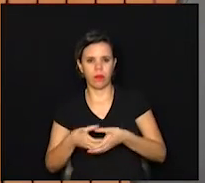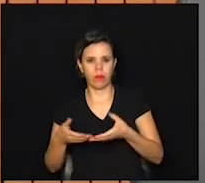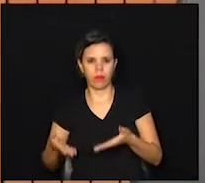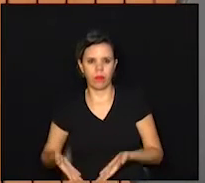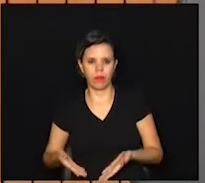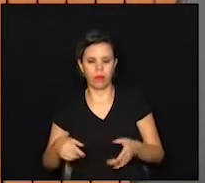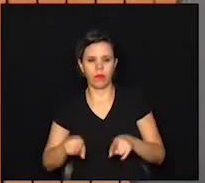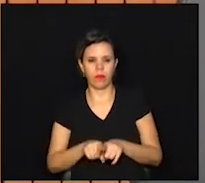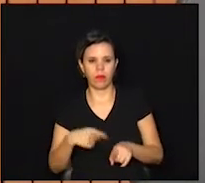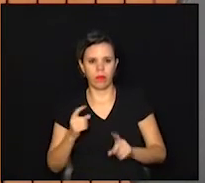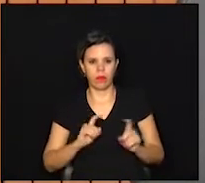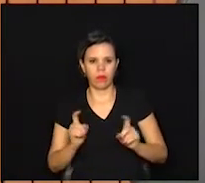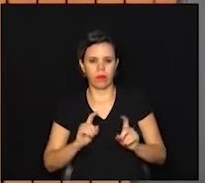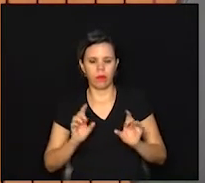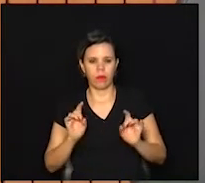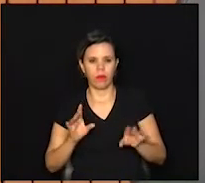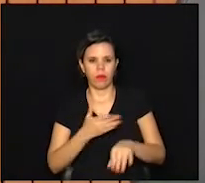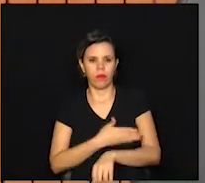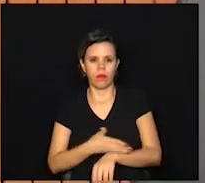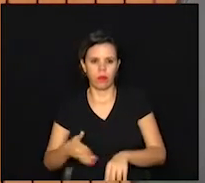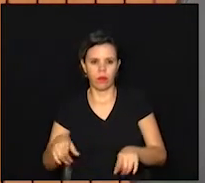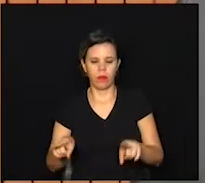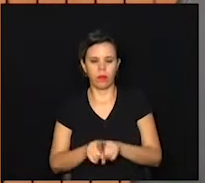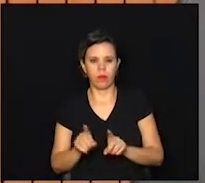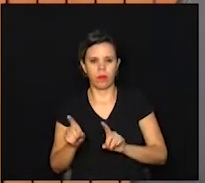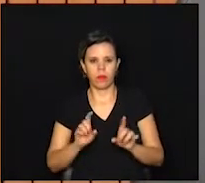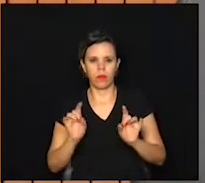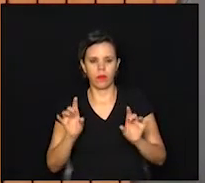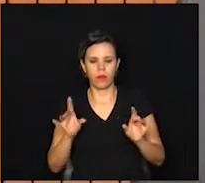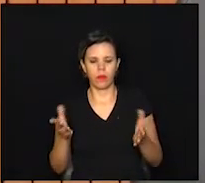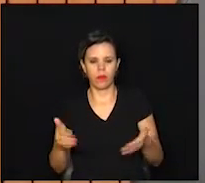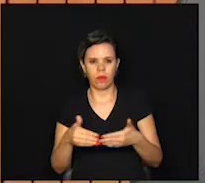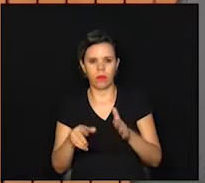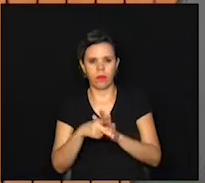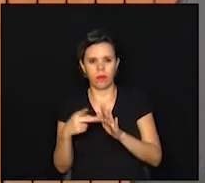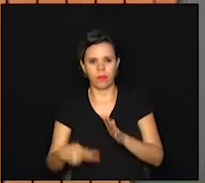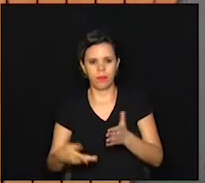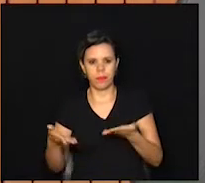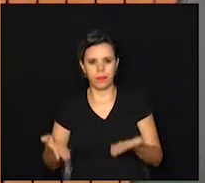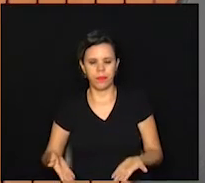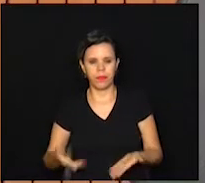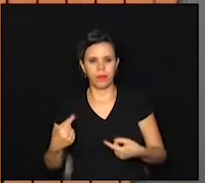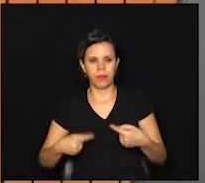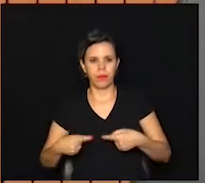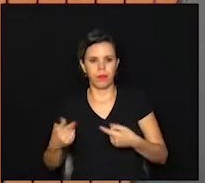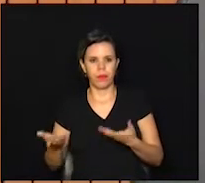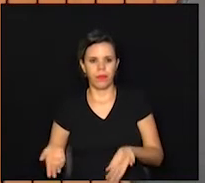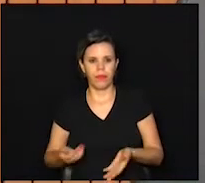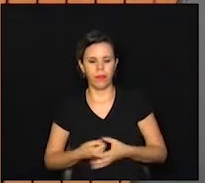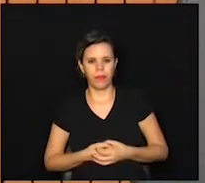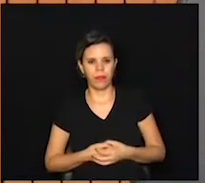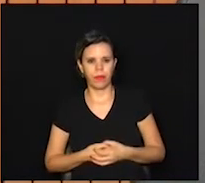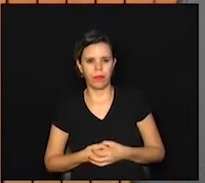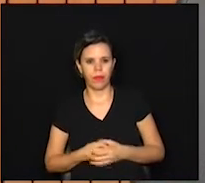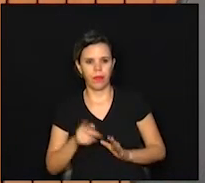Além da nossa reunião ordinária, ter uma extraordinária específica para discutir o plano municipal.